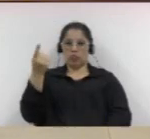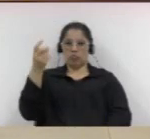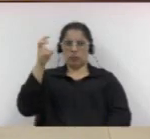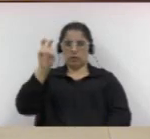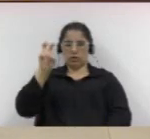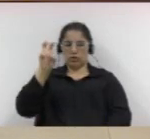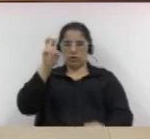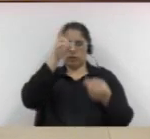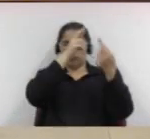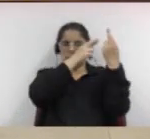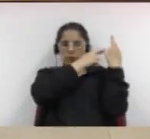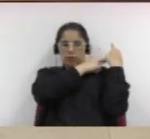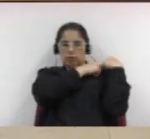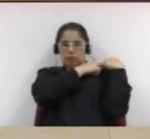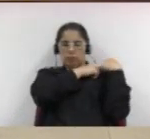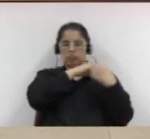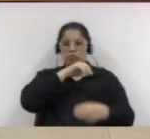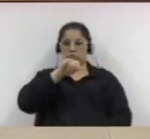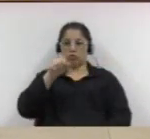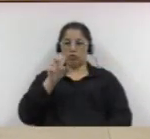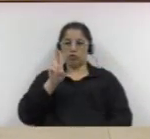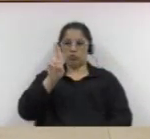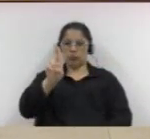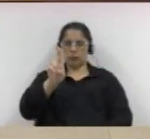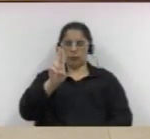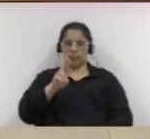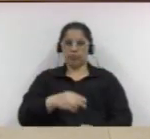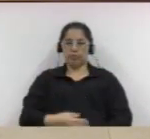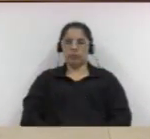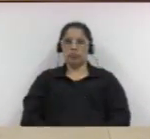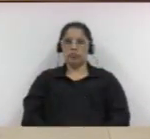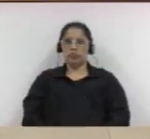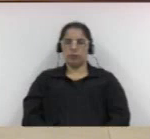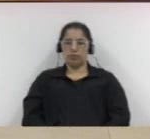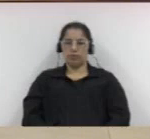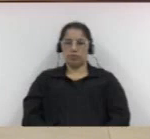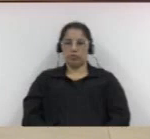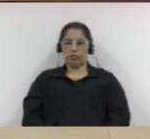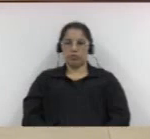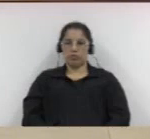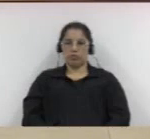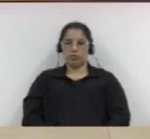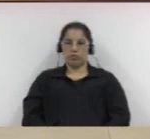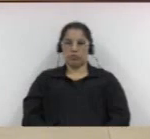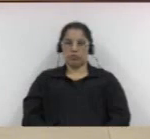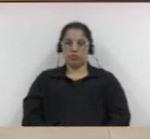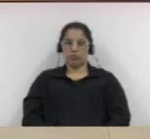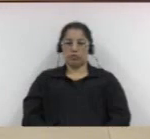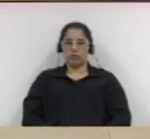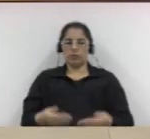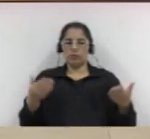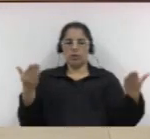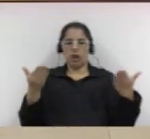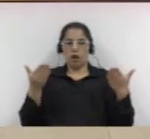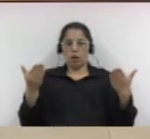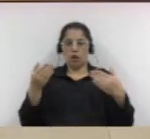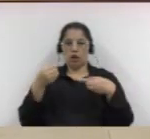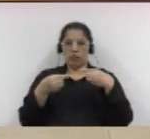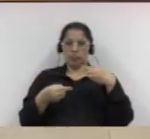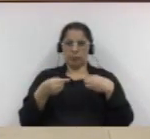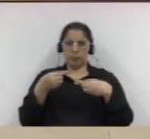848/2015. Autor, vereador José Eduardo Monteiro Júnior, Junegão. O requerimento número 848 está